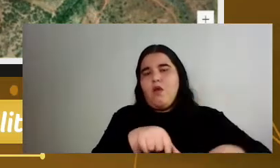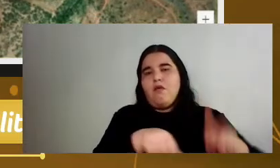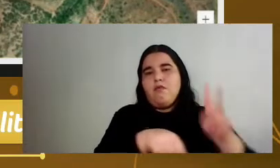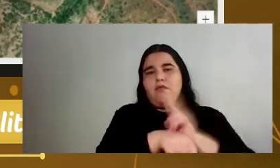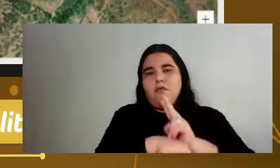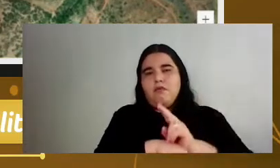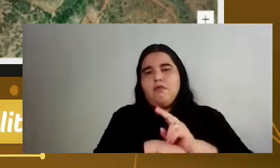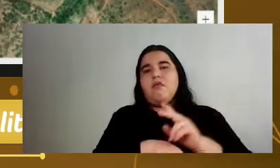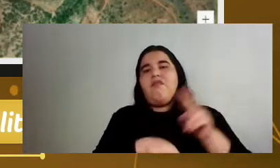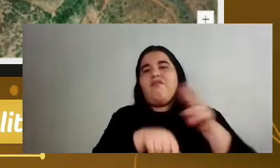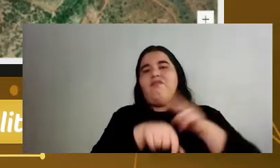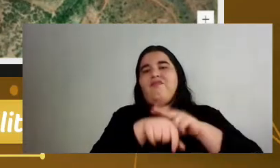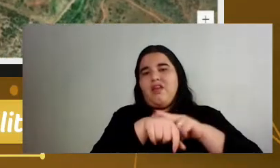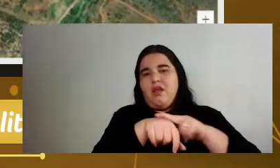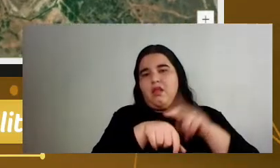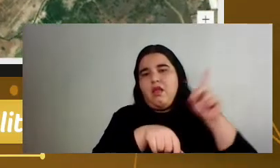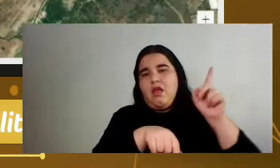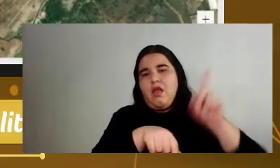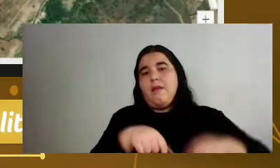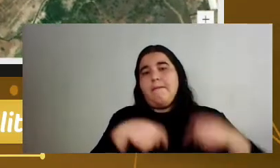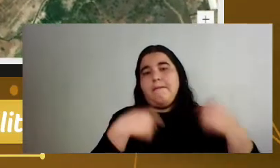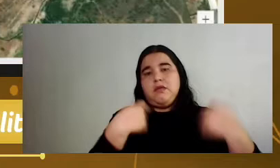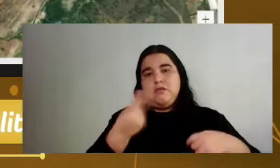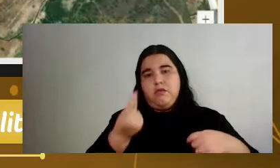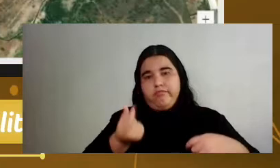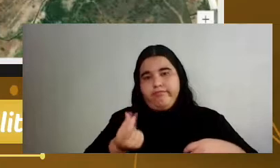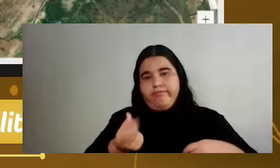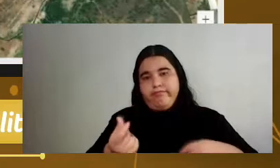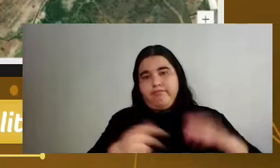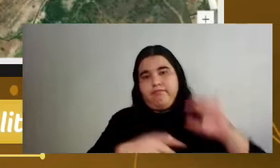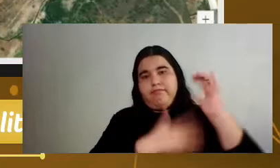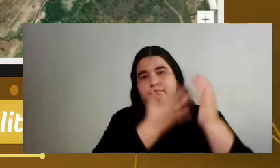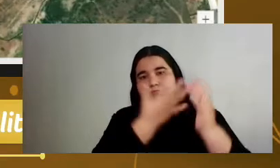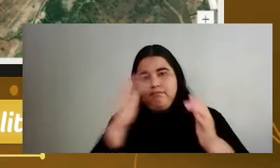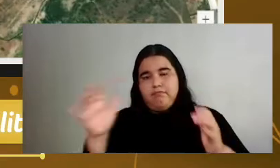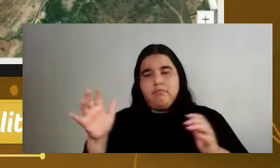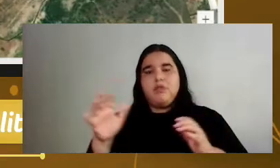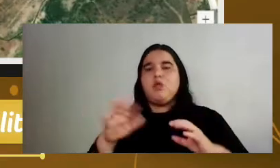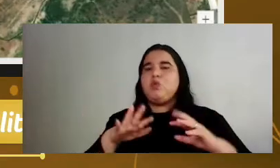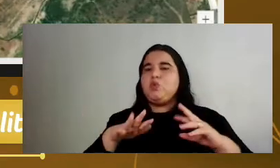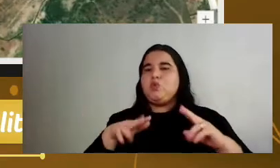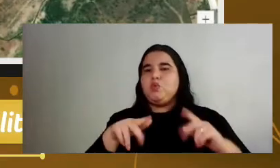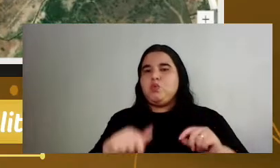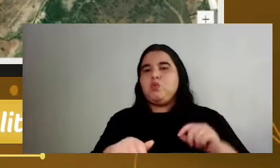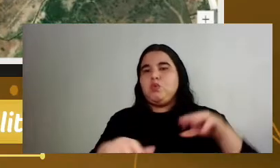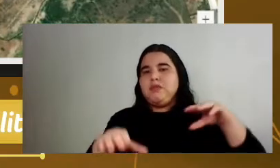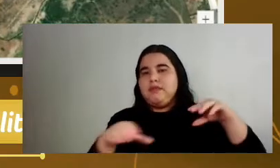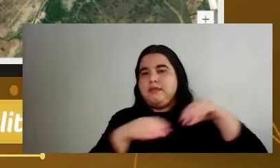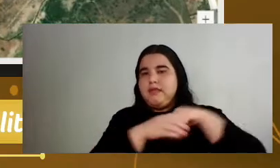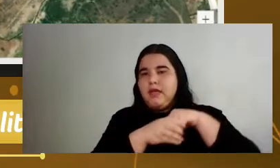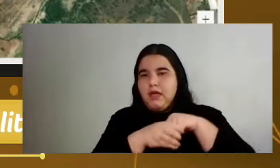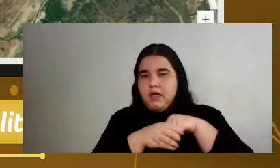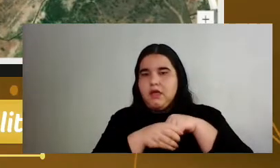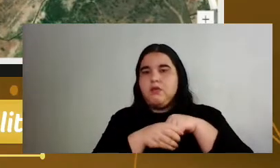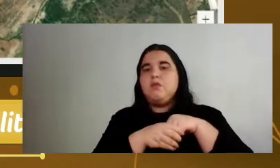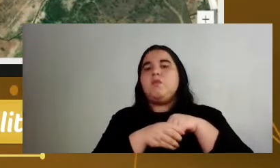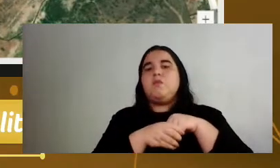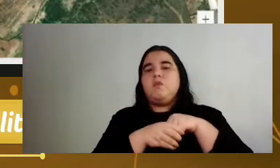de preservação permanente do nosso reservatório, e tudo que está aqui dentro são considerados